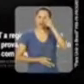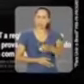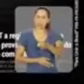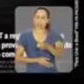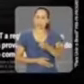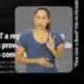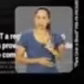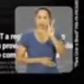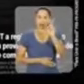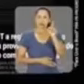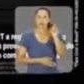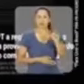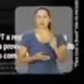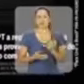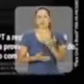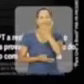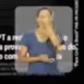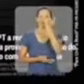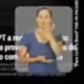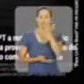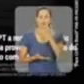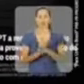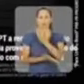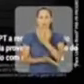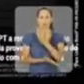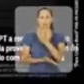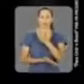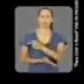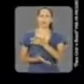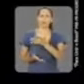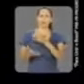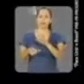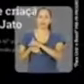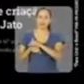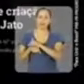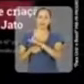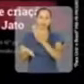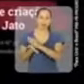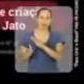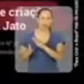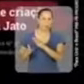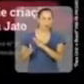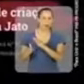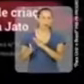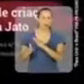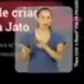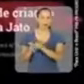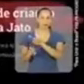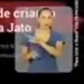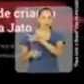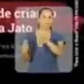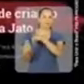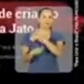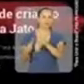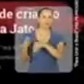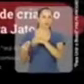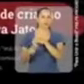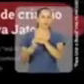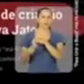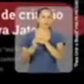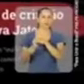regime ditatorial que levou a Venezuela ao desastre. O partido que quer o fim da Lava Jato, que